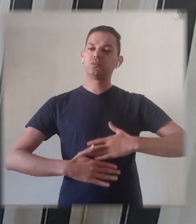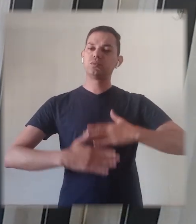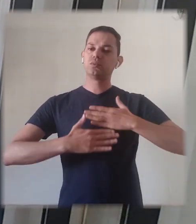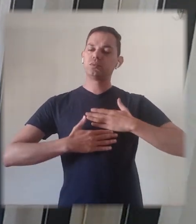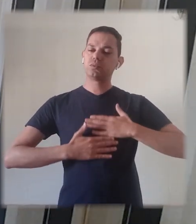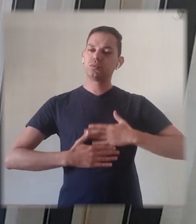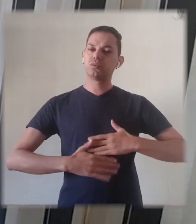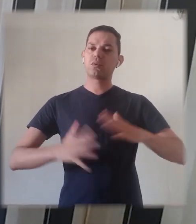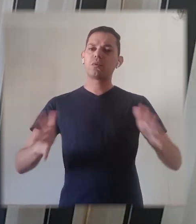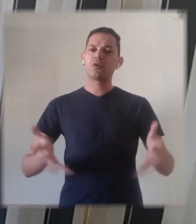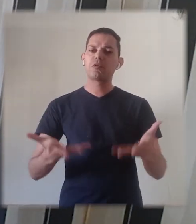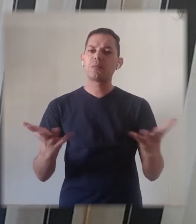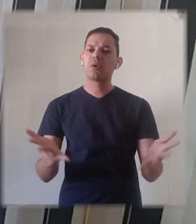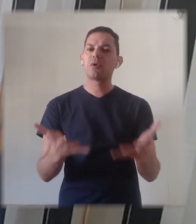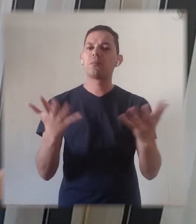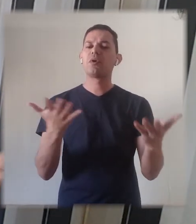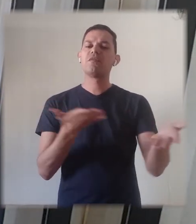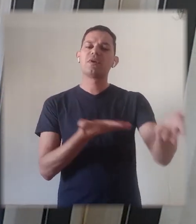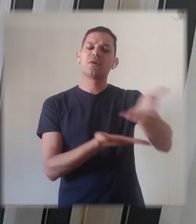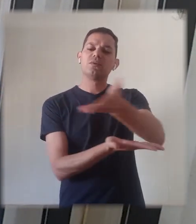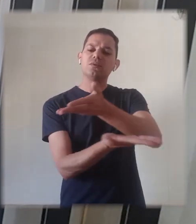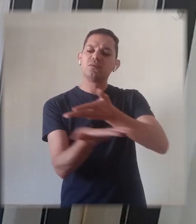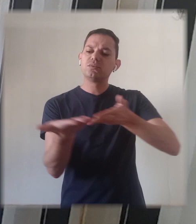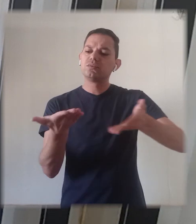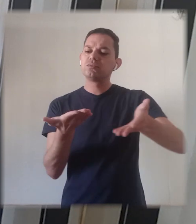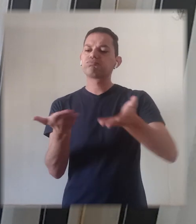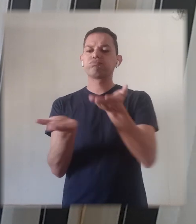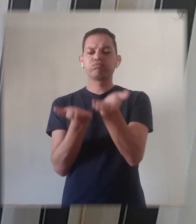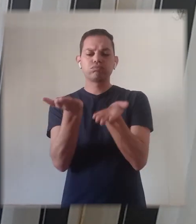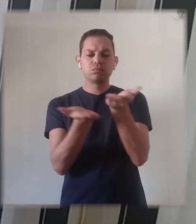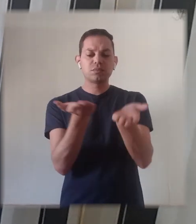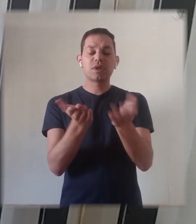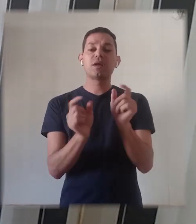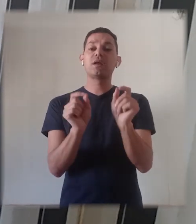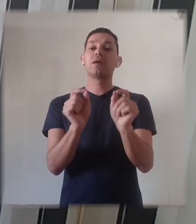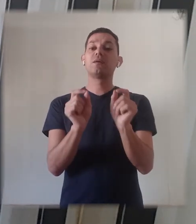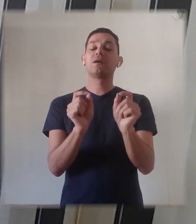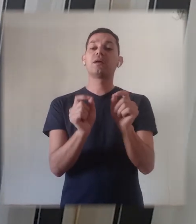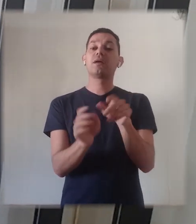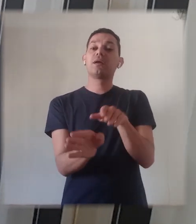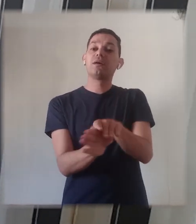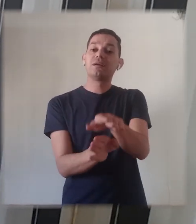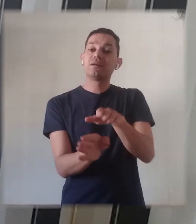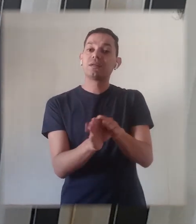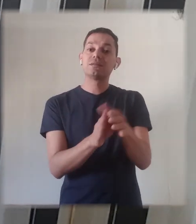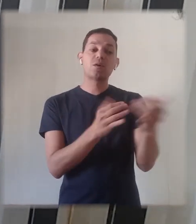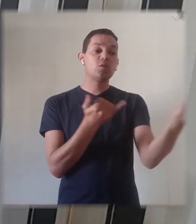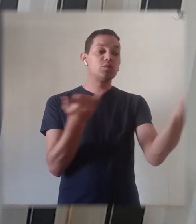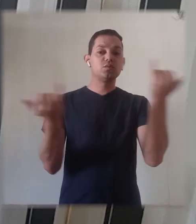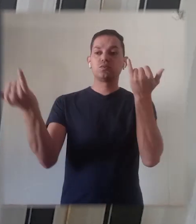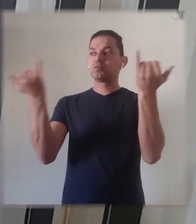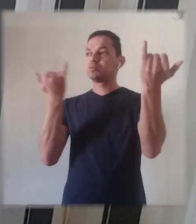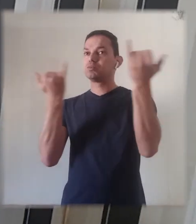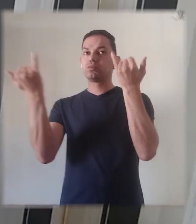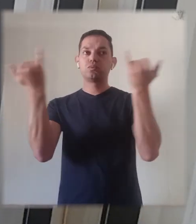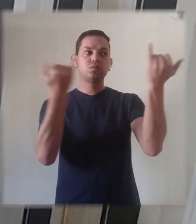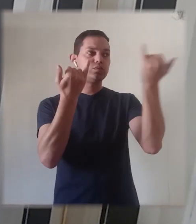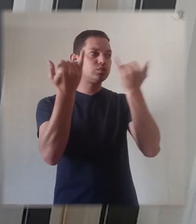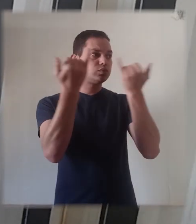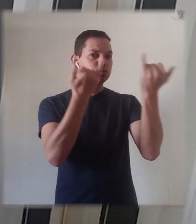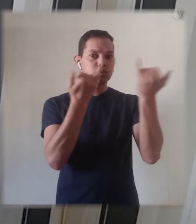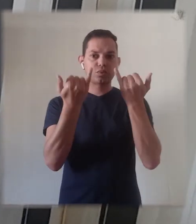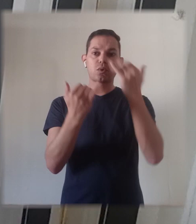diminuir esse nível de estresse e promover esse acolhimento é a orientação de